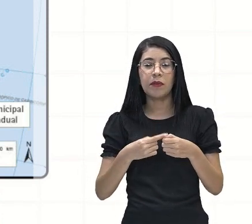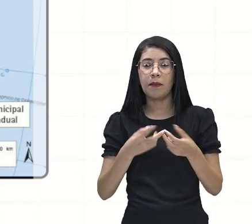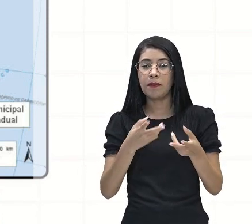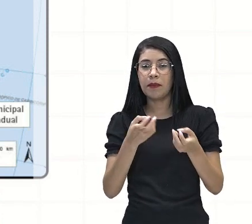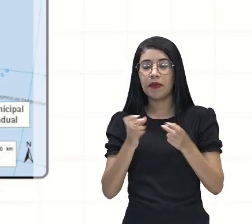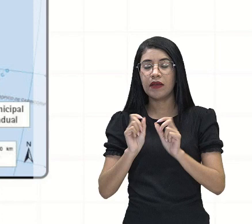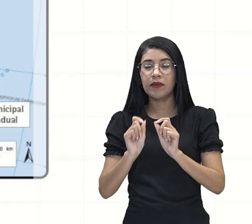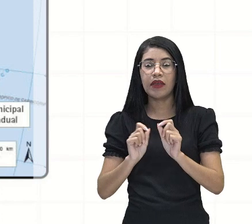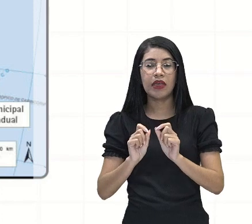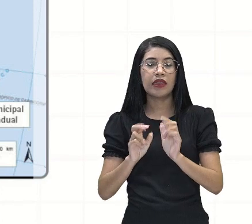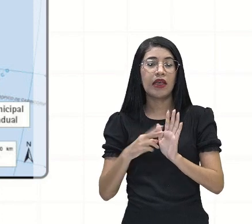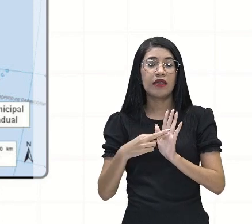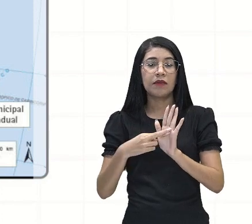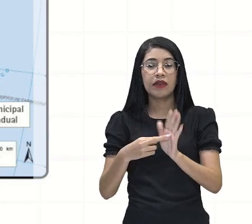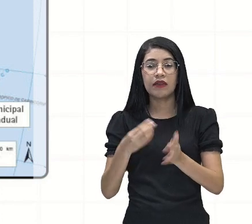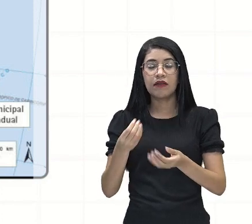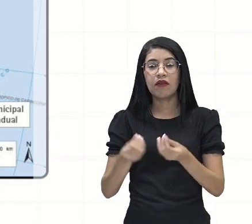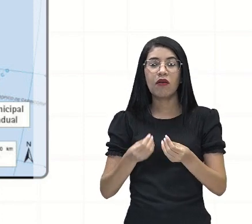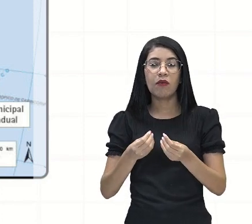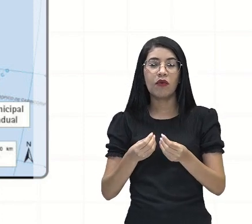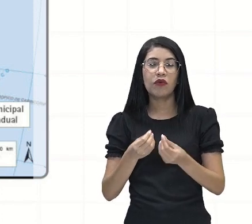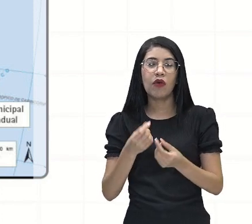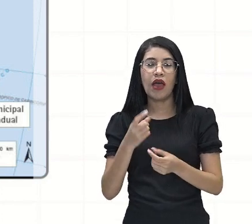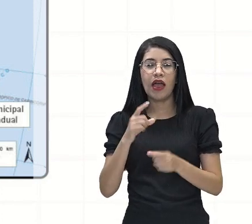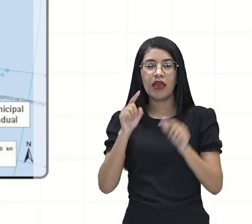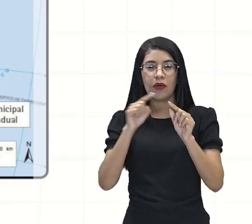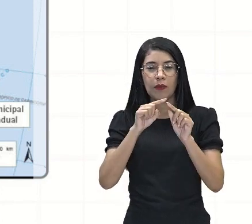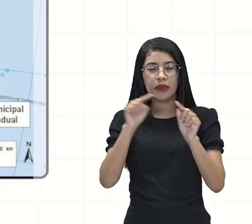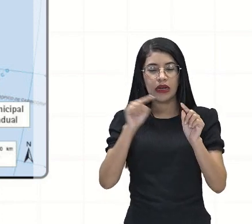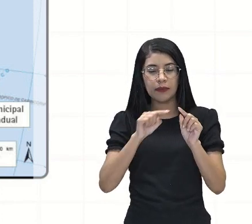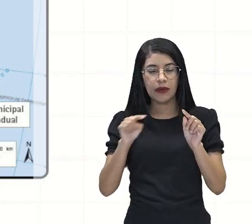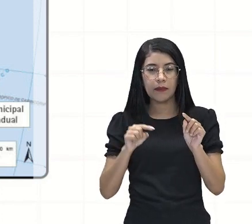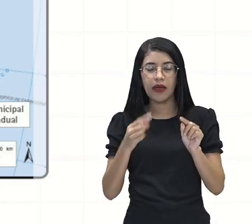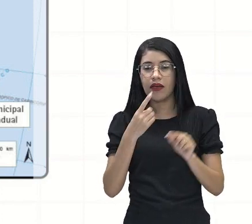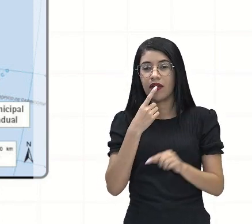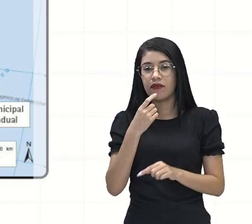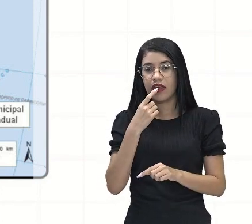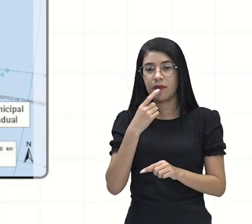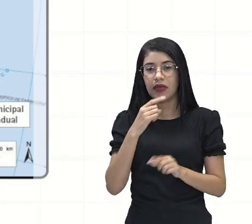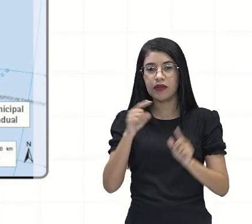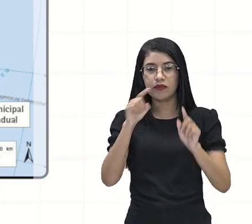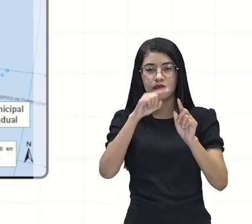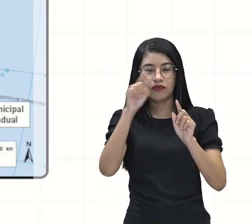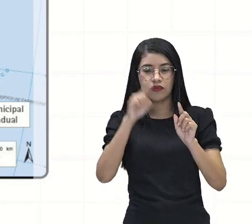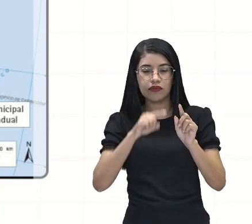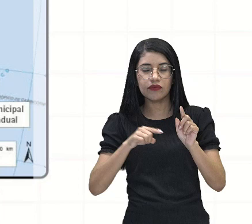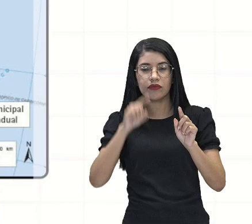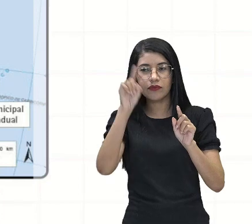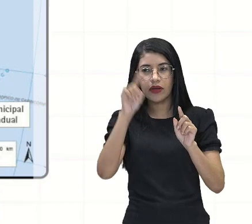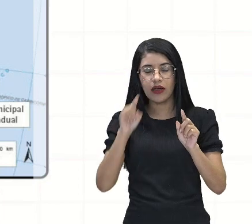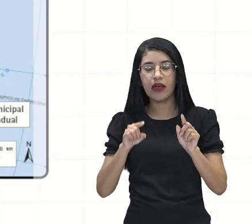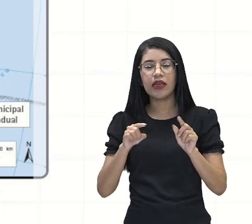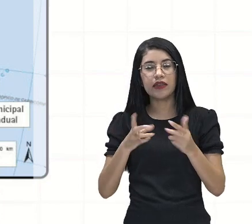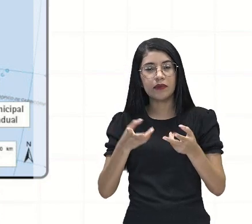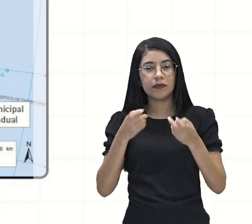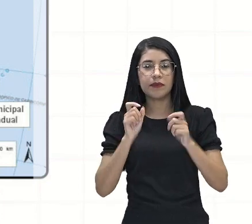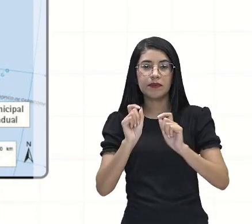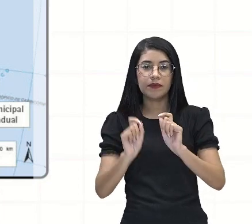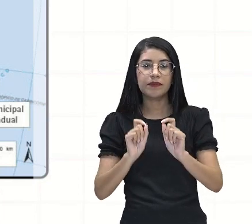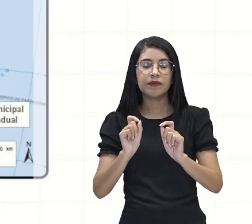ela tá representada aqui por linhas vermelhas nos nossos dois mapas E aí dá pra gente notar